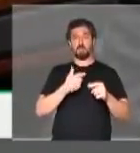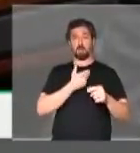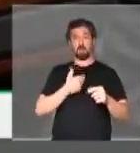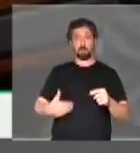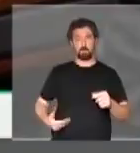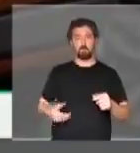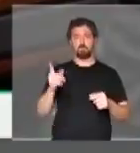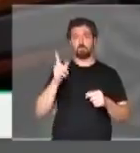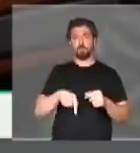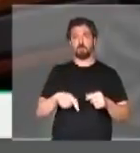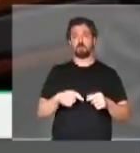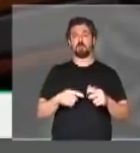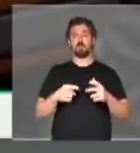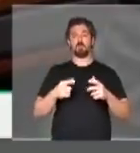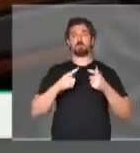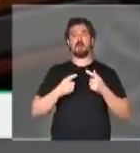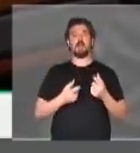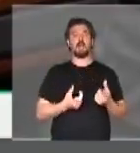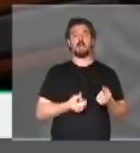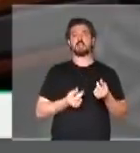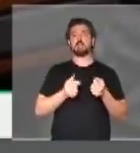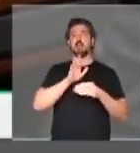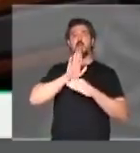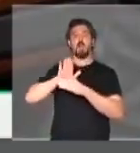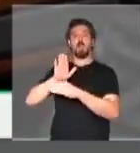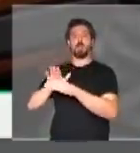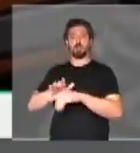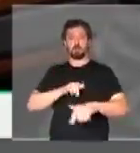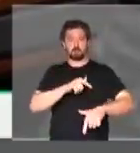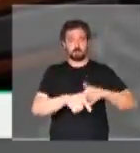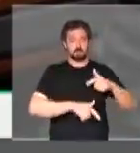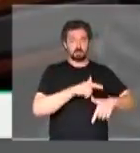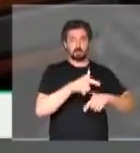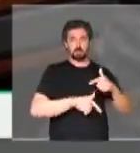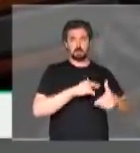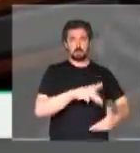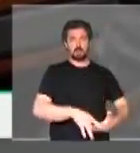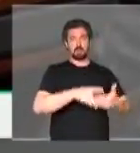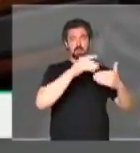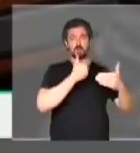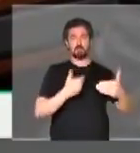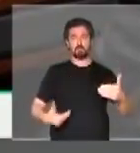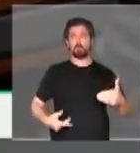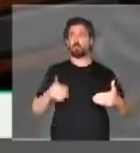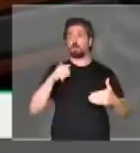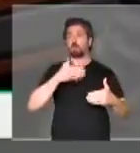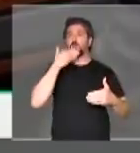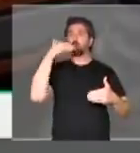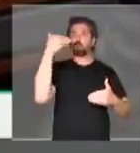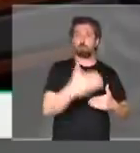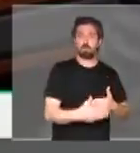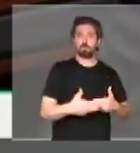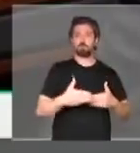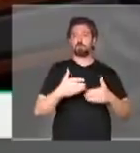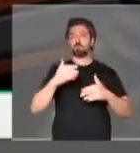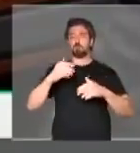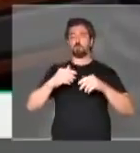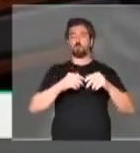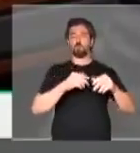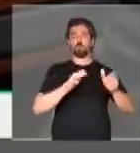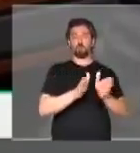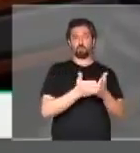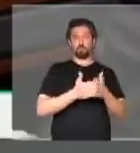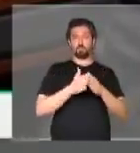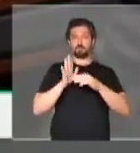é feita para moer para os graúdos. E o trabalho que um bom líder público tem é para fazer ela moer para o